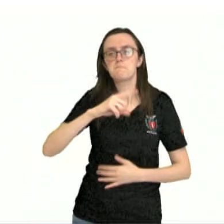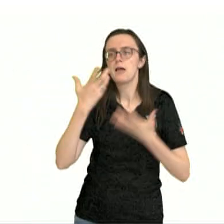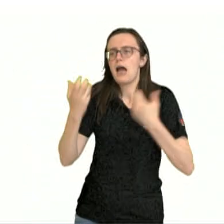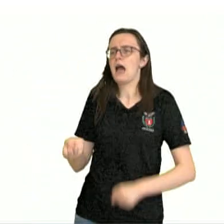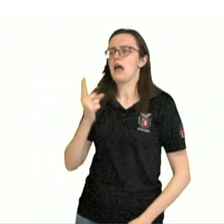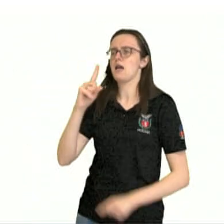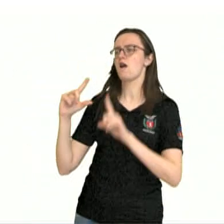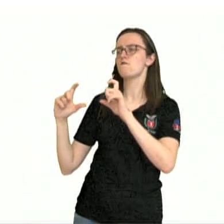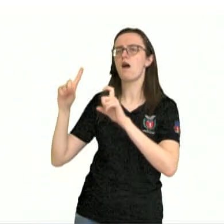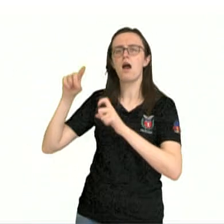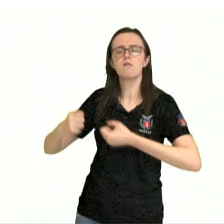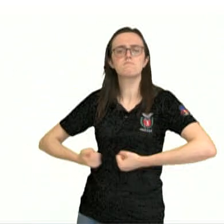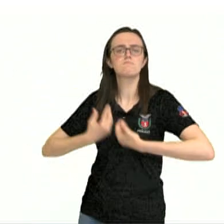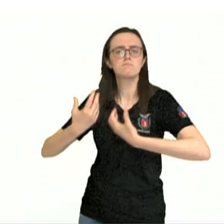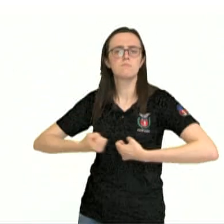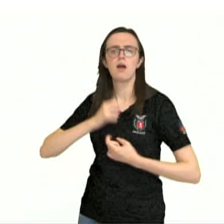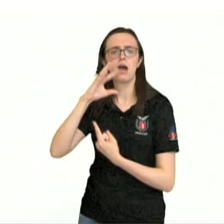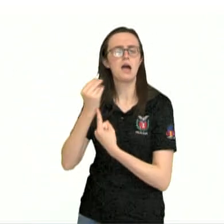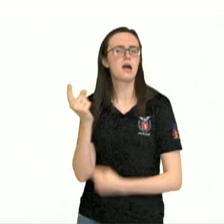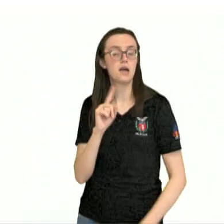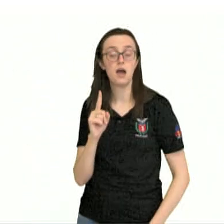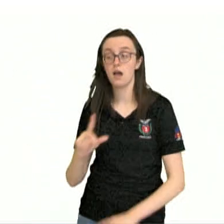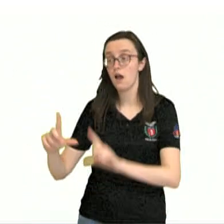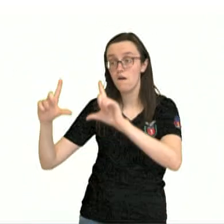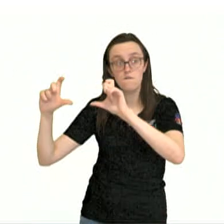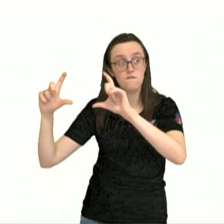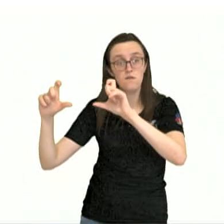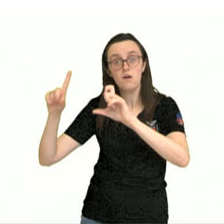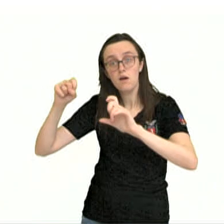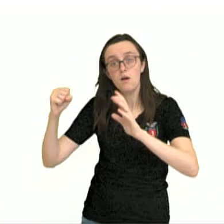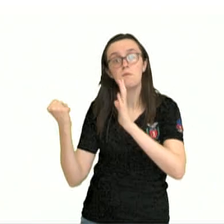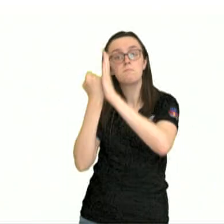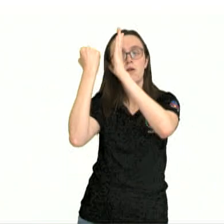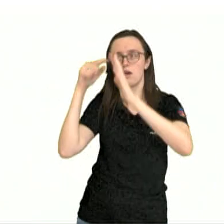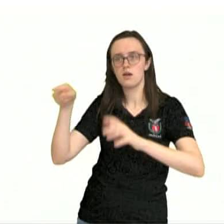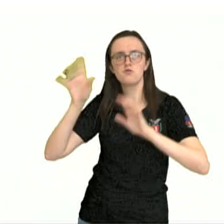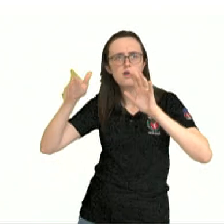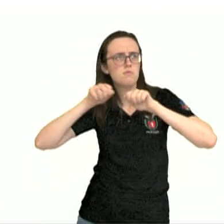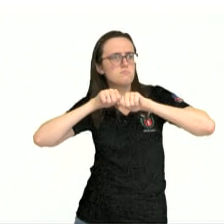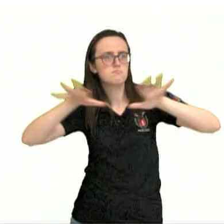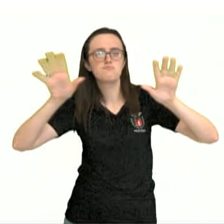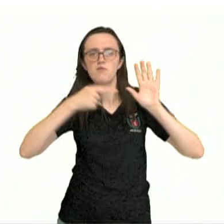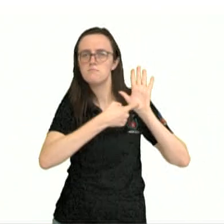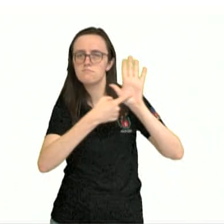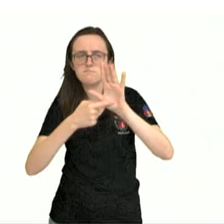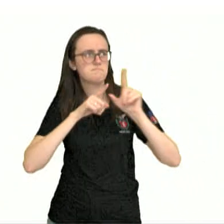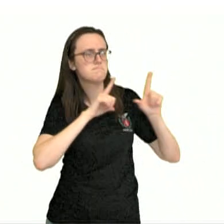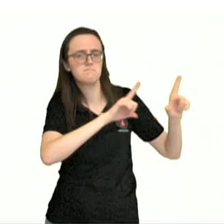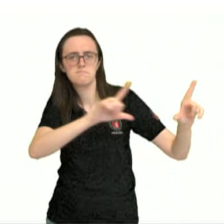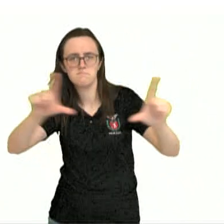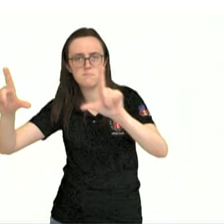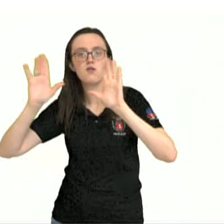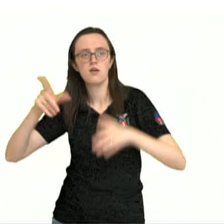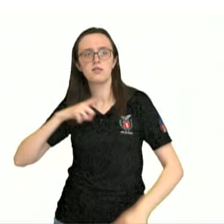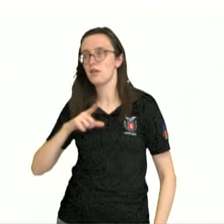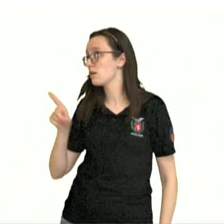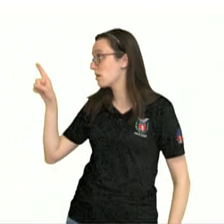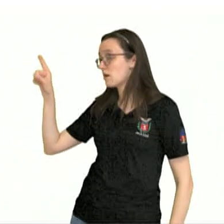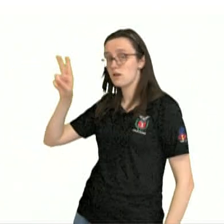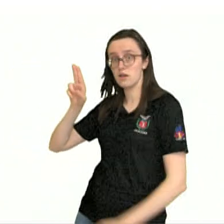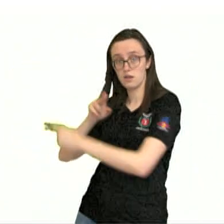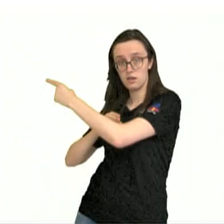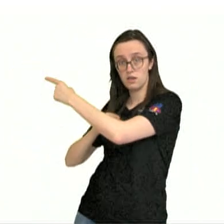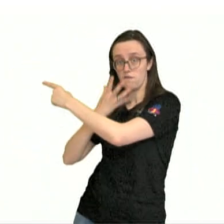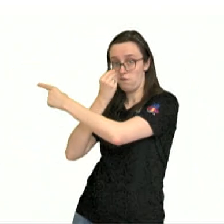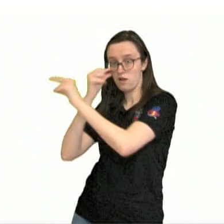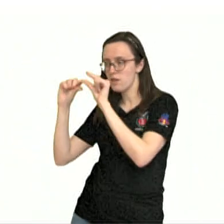fotografia como forma de expressão artística. Fotografia da exposição Gold Mina de Ouro Serra Pelada, fotografia da exposição de Sebastião Salgado.